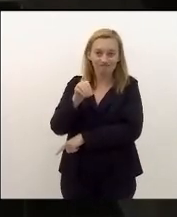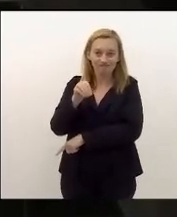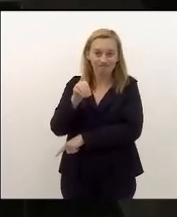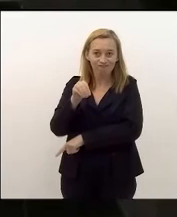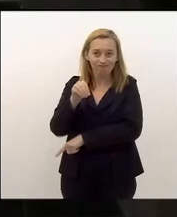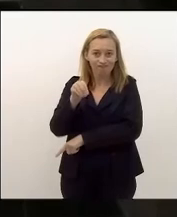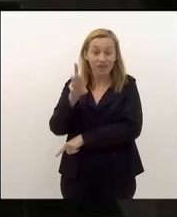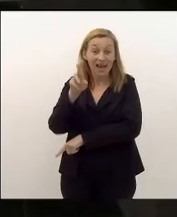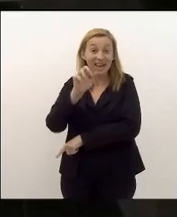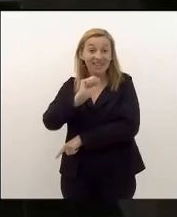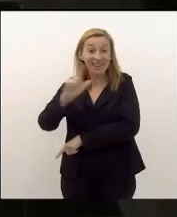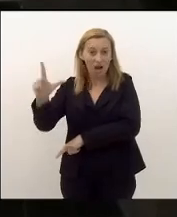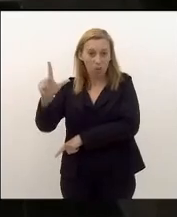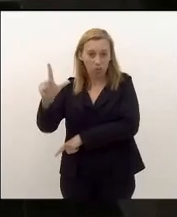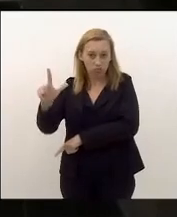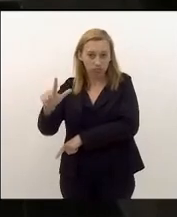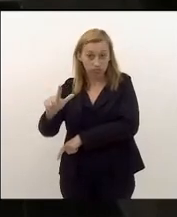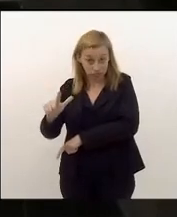radical.